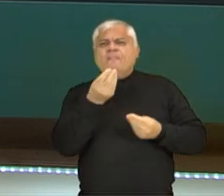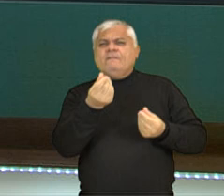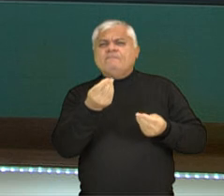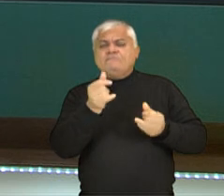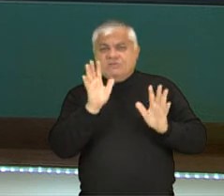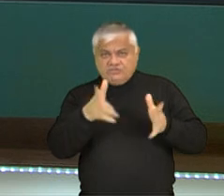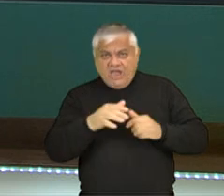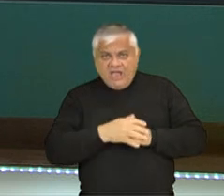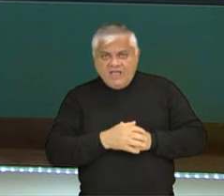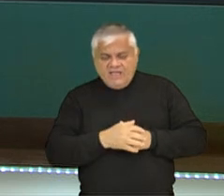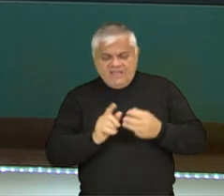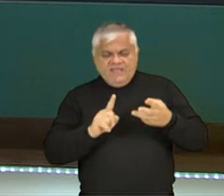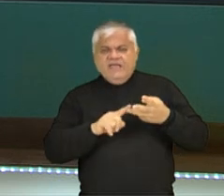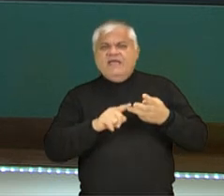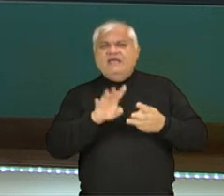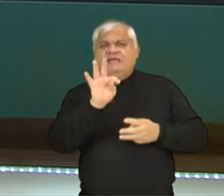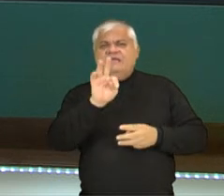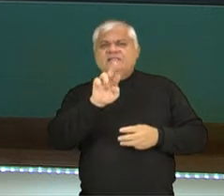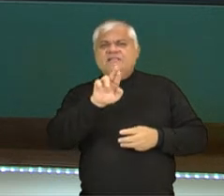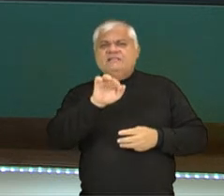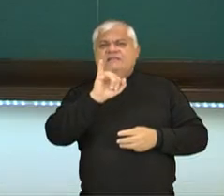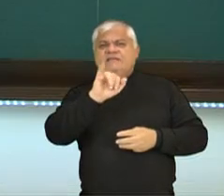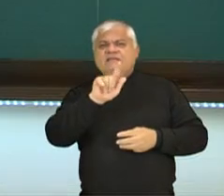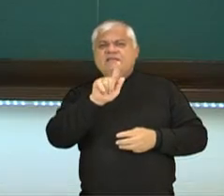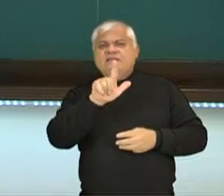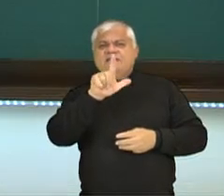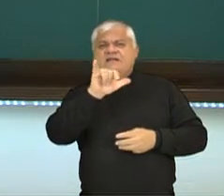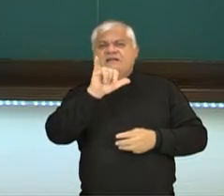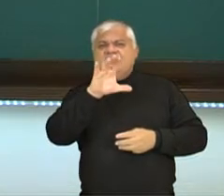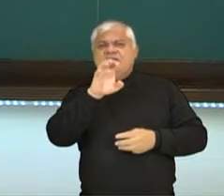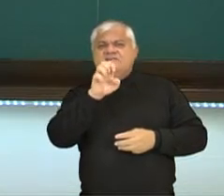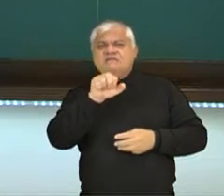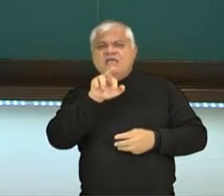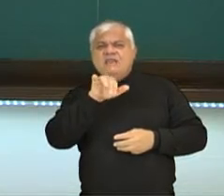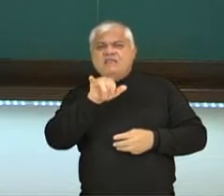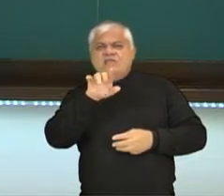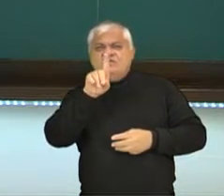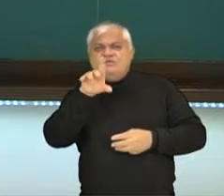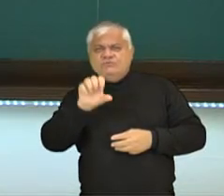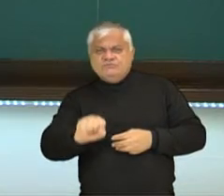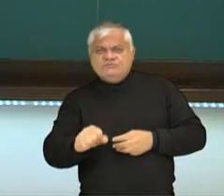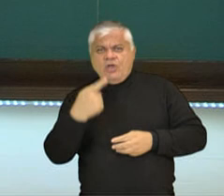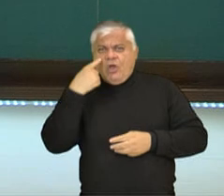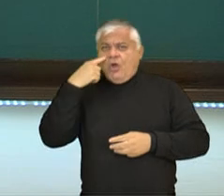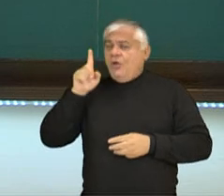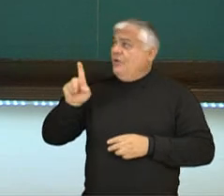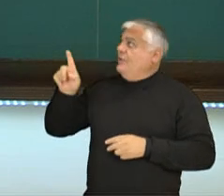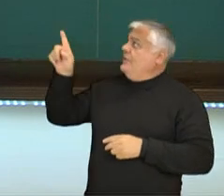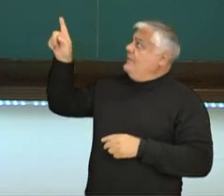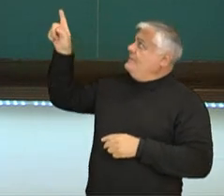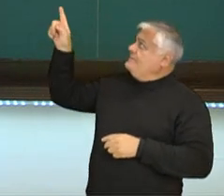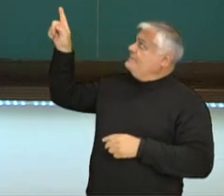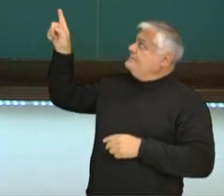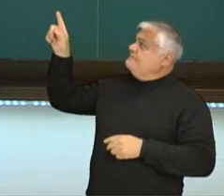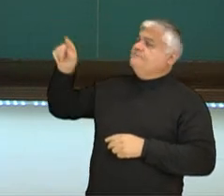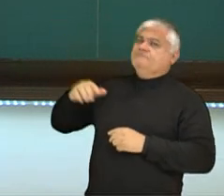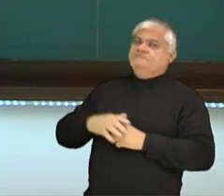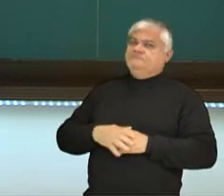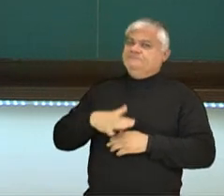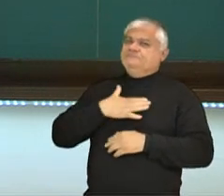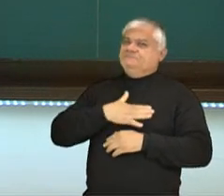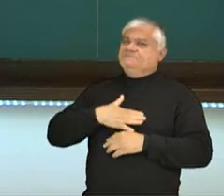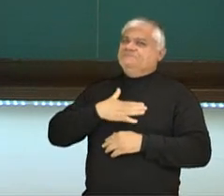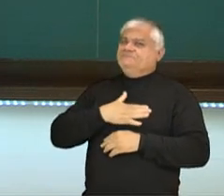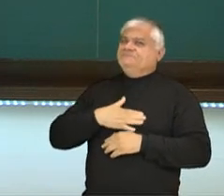o que são triglicerídeos? Professor, olha esta imagem aí, professor. Gostei muito